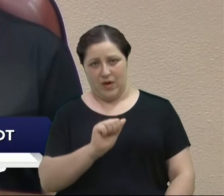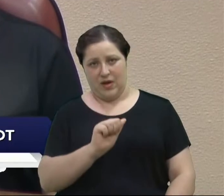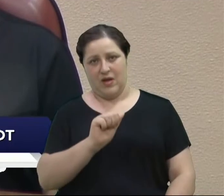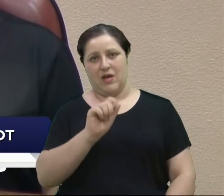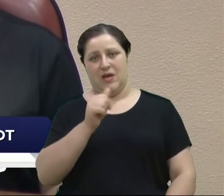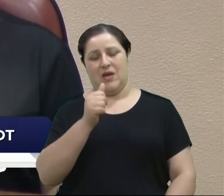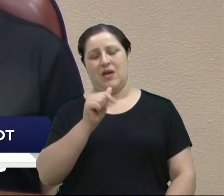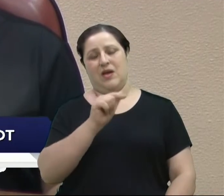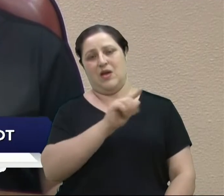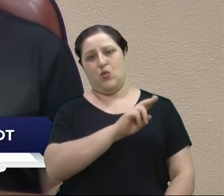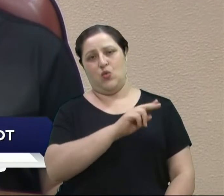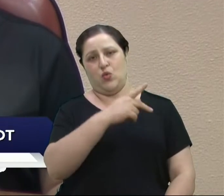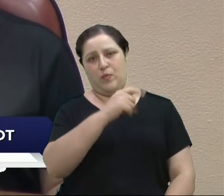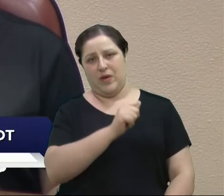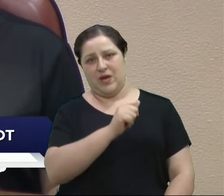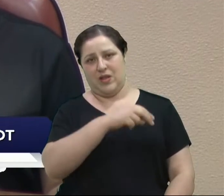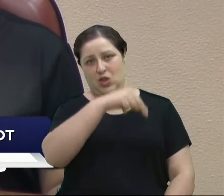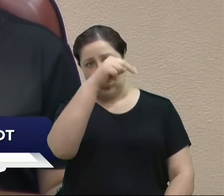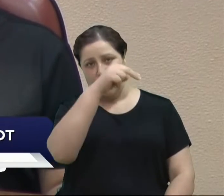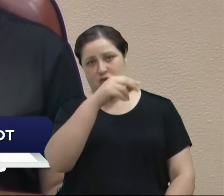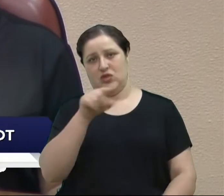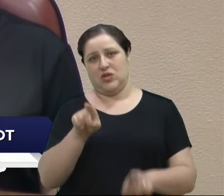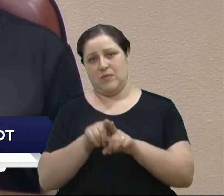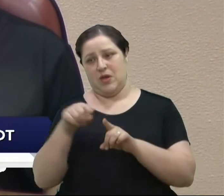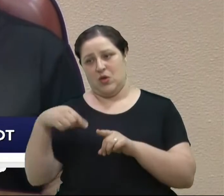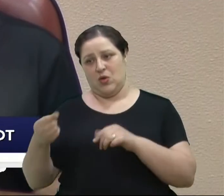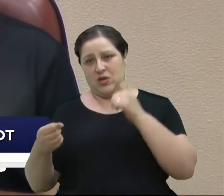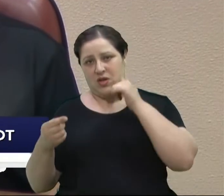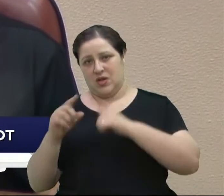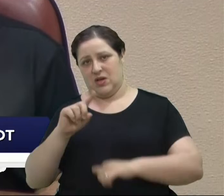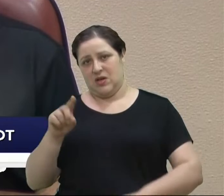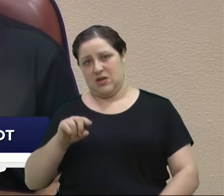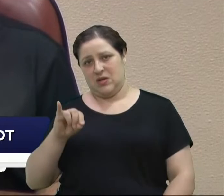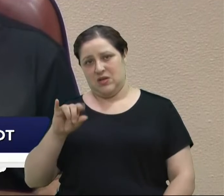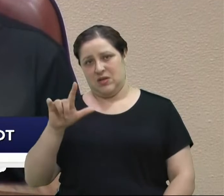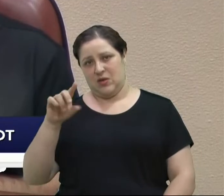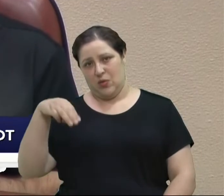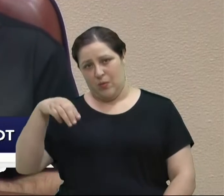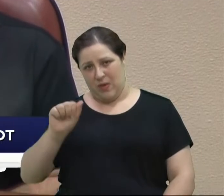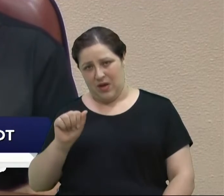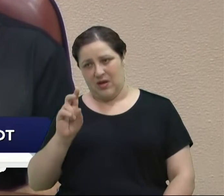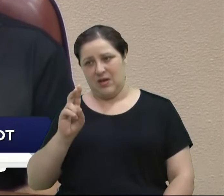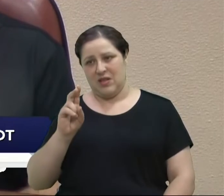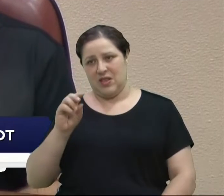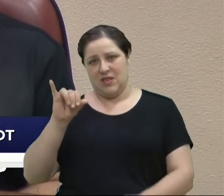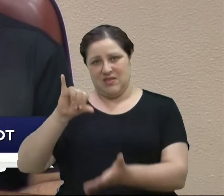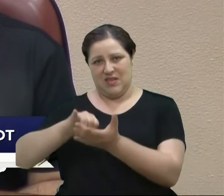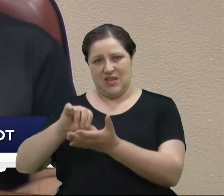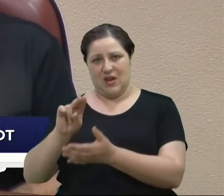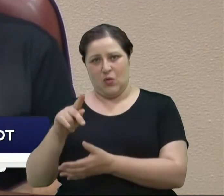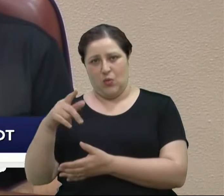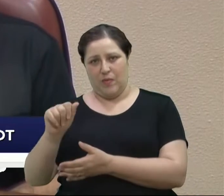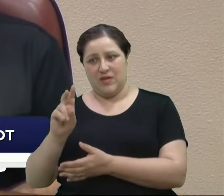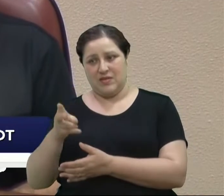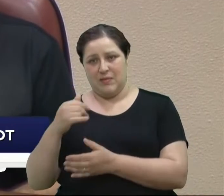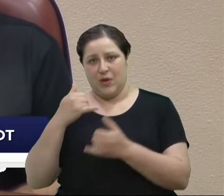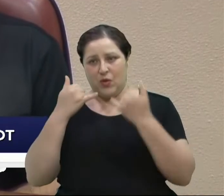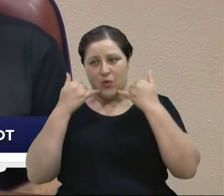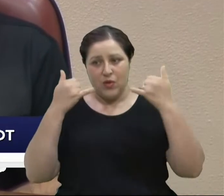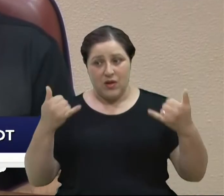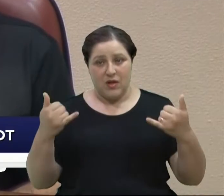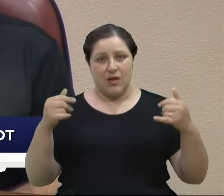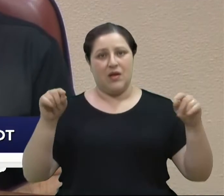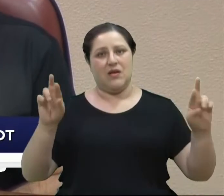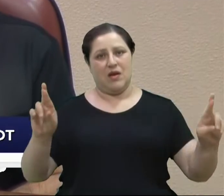Zíngara, da UPA Central, que sempre nos acolhiam nas nossas informações, né, e davam o retorno. Então, quero